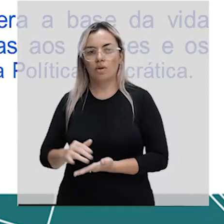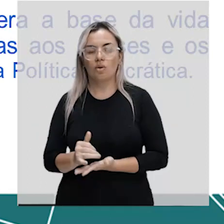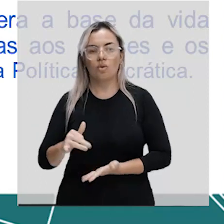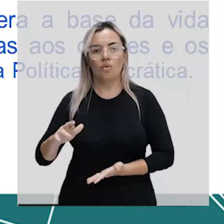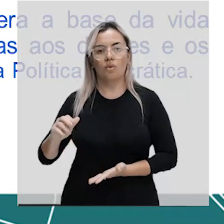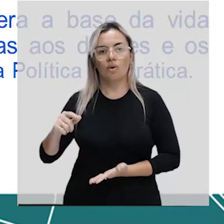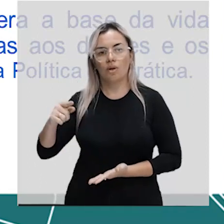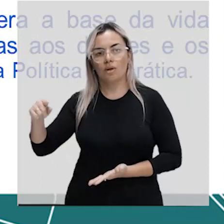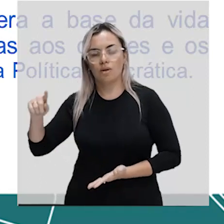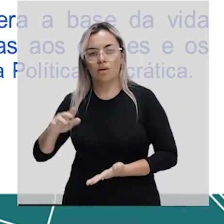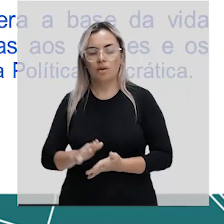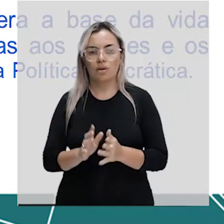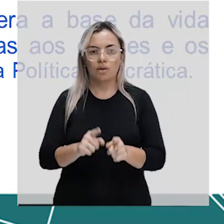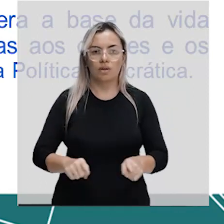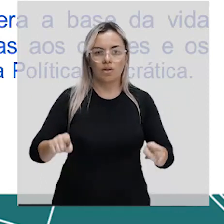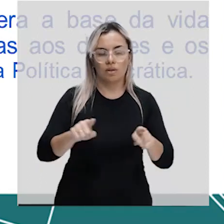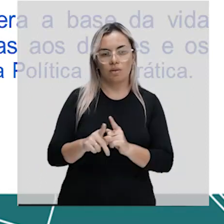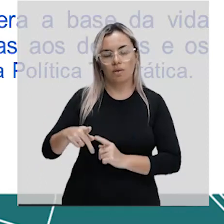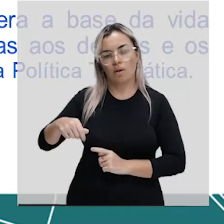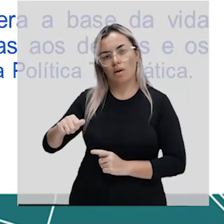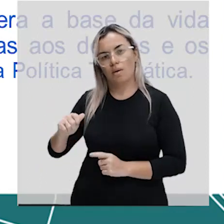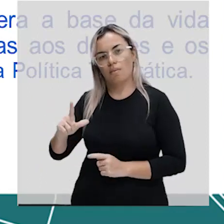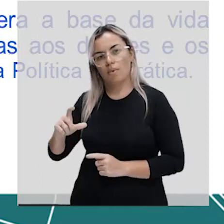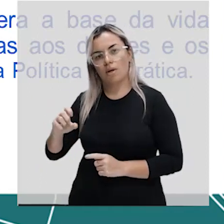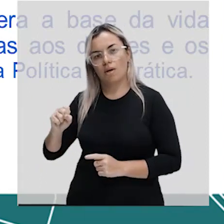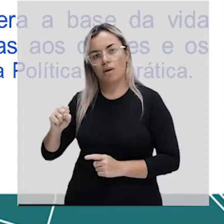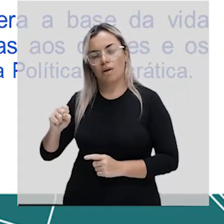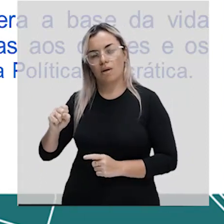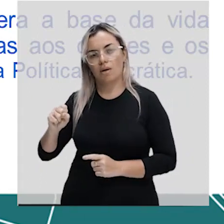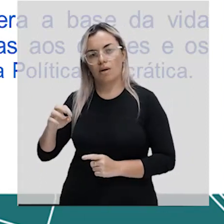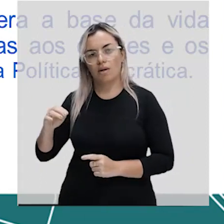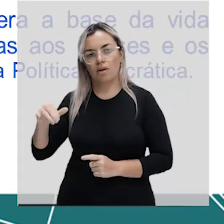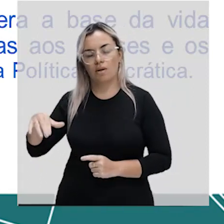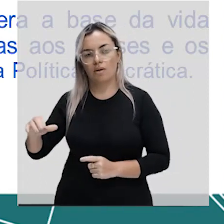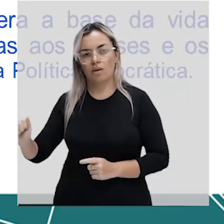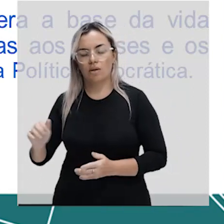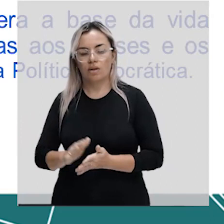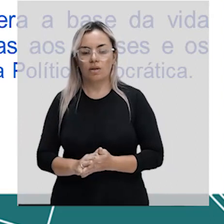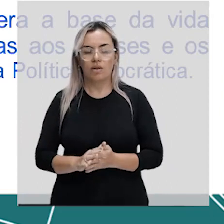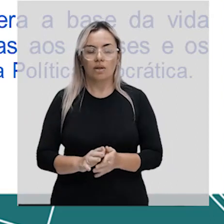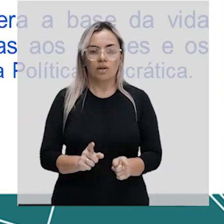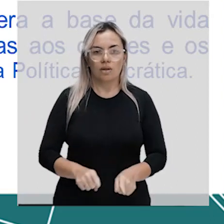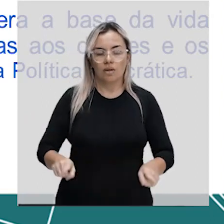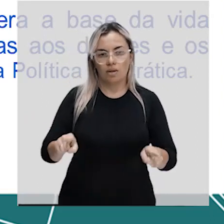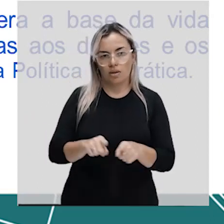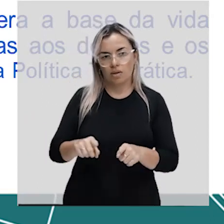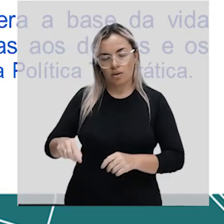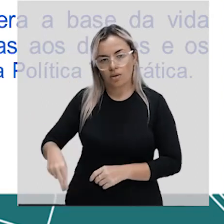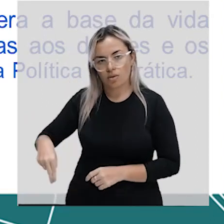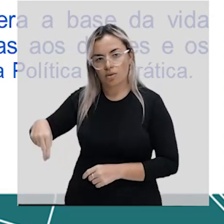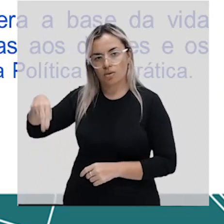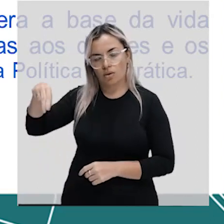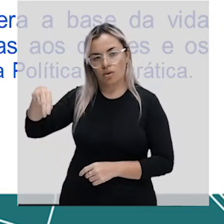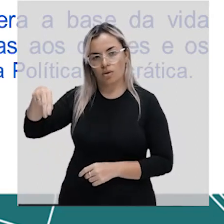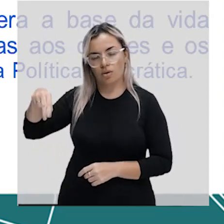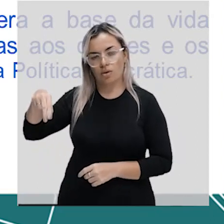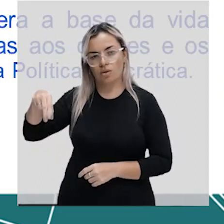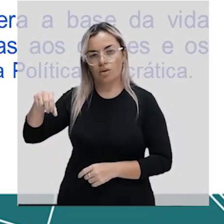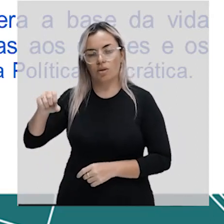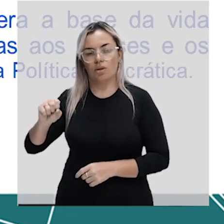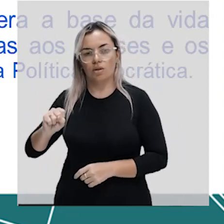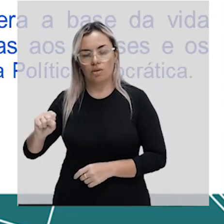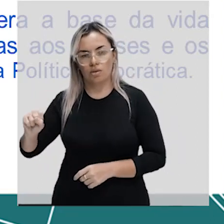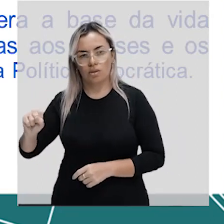Irã, a Palestina e até mesmo o norte do Saara, o